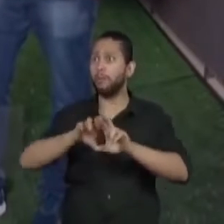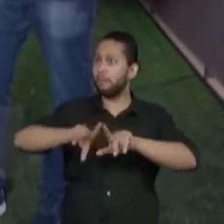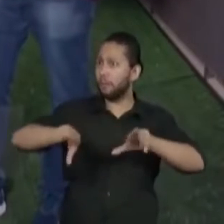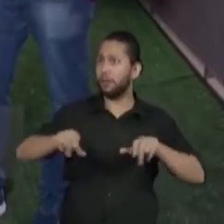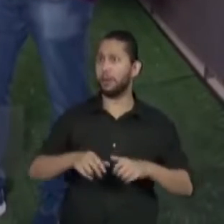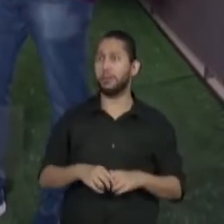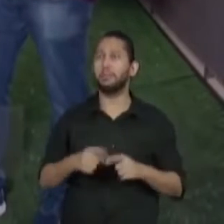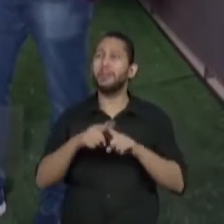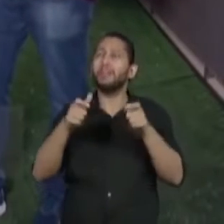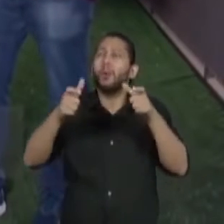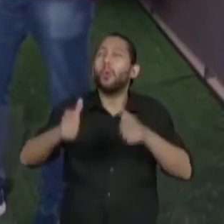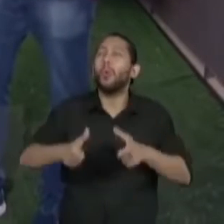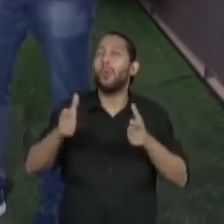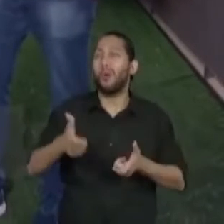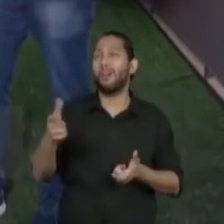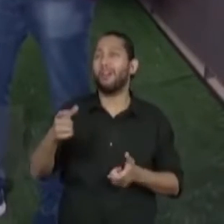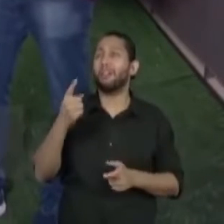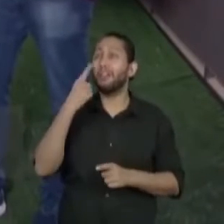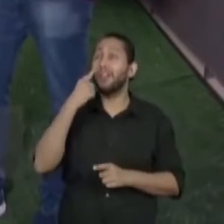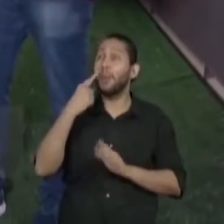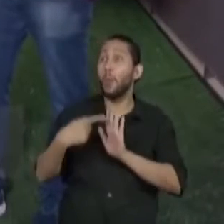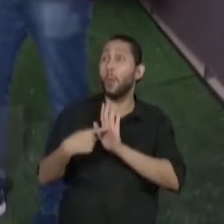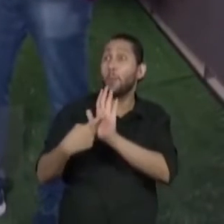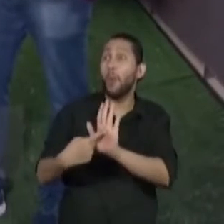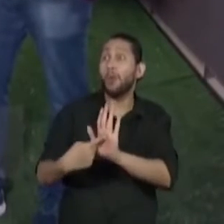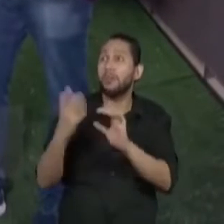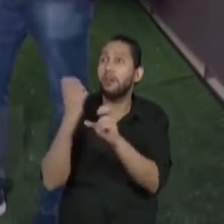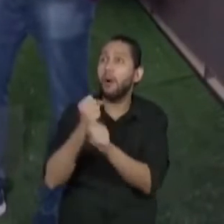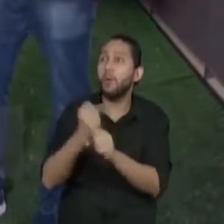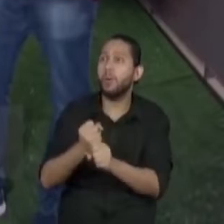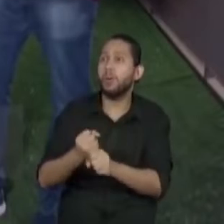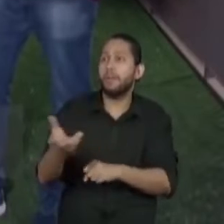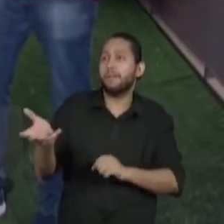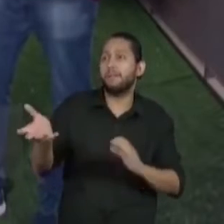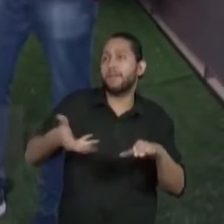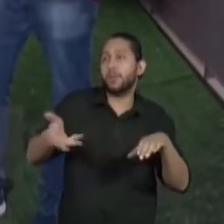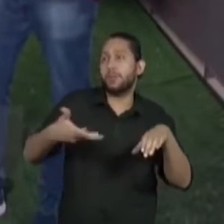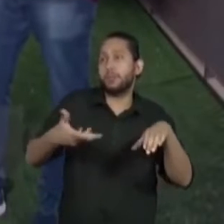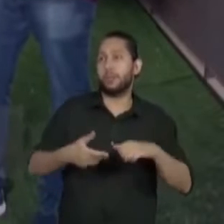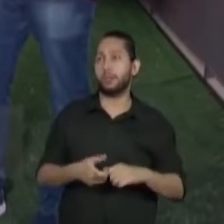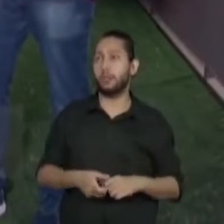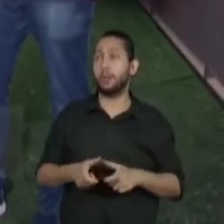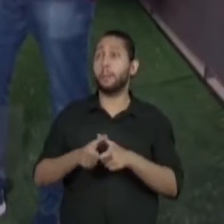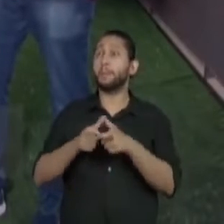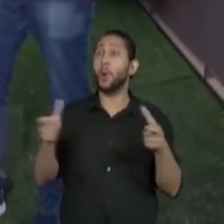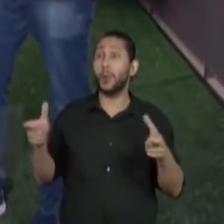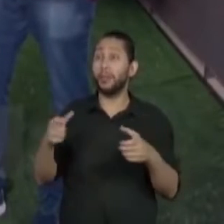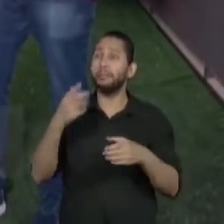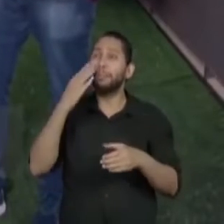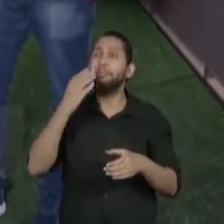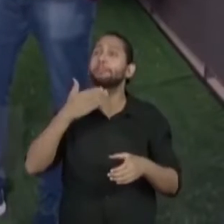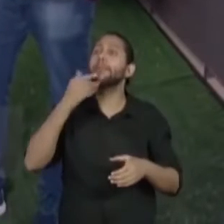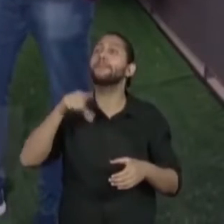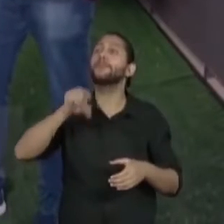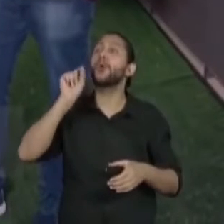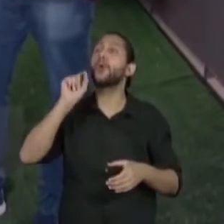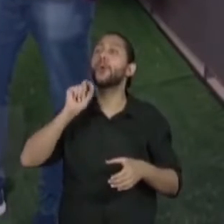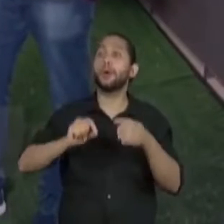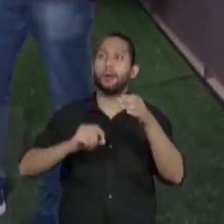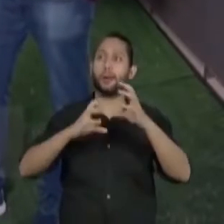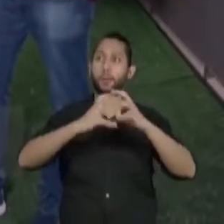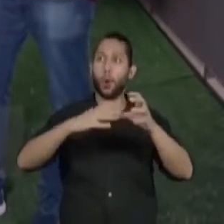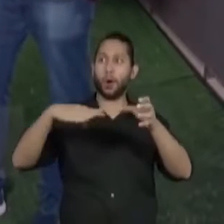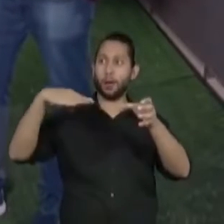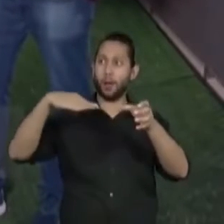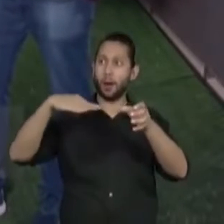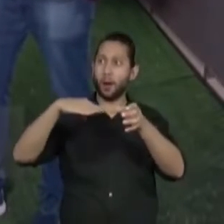ser um ambiente onde você vai testar a velocidade do seu chute, então geralmente eles preferem bater até de bico, né? Que não é uma técnica muito